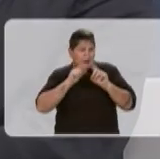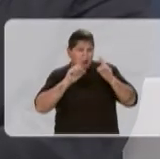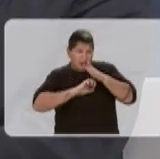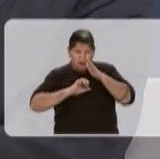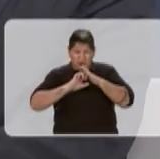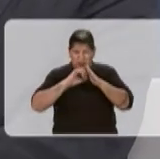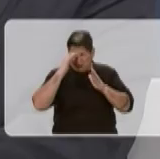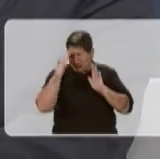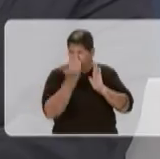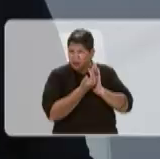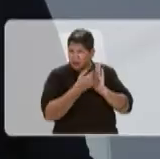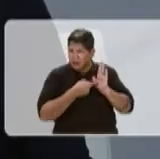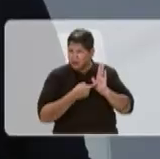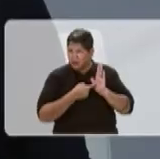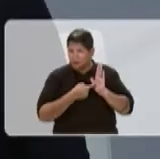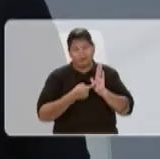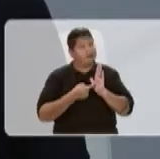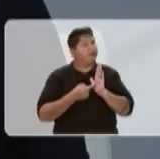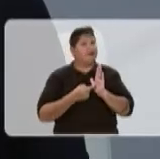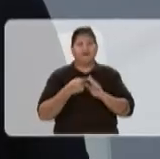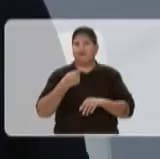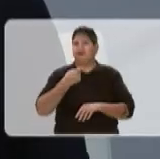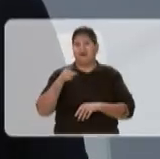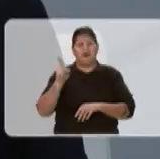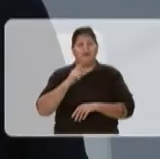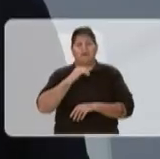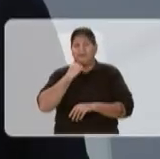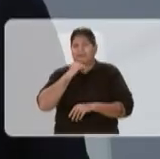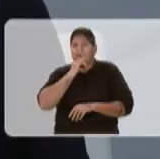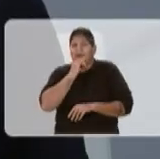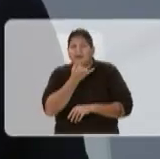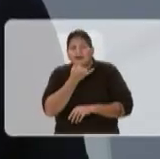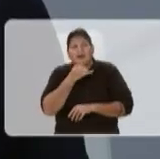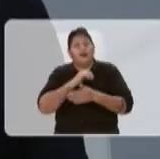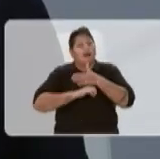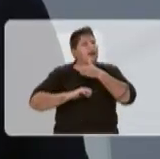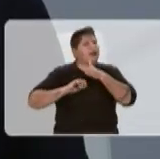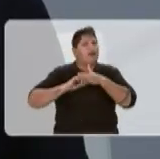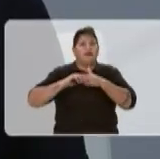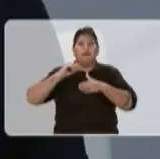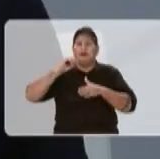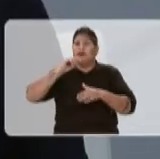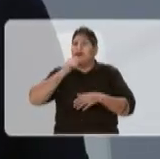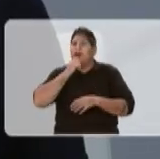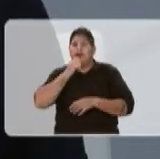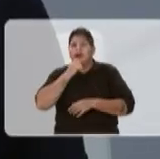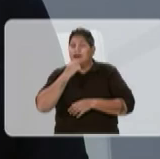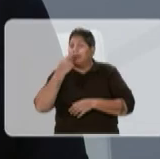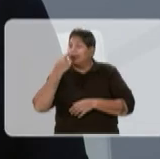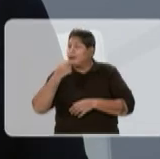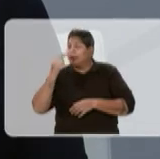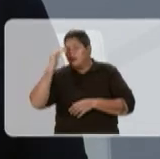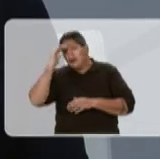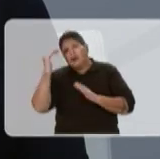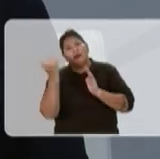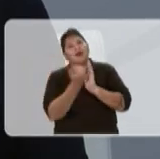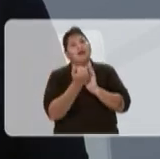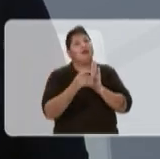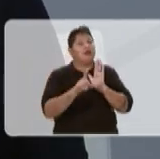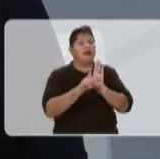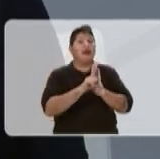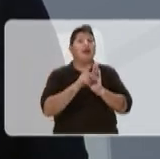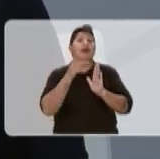têm cumprido a legislação? Não. Infelizmente, as empresas não cumprem ainda a